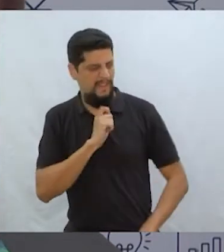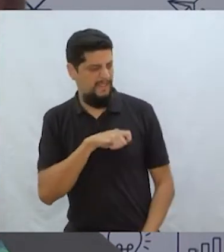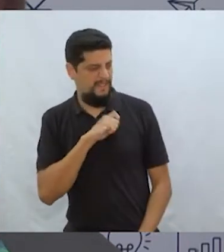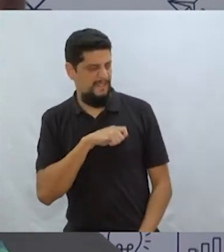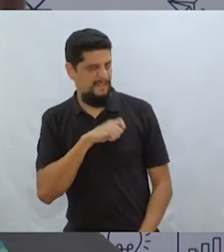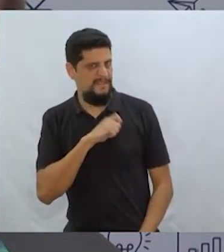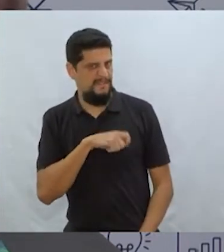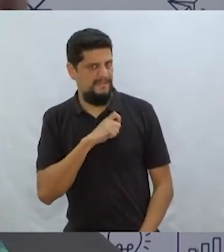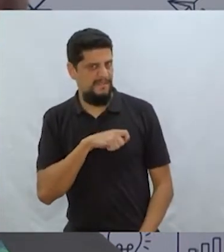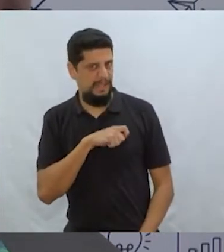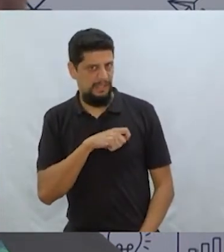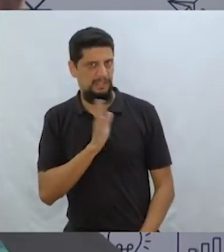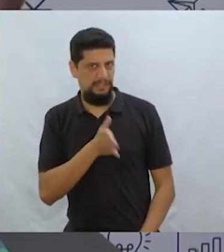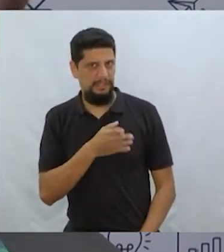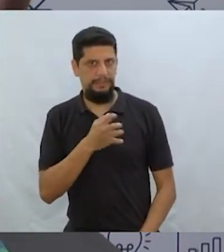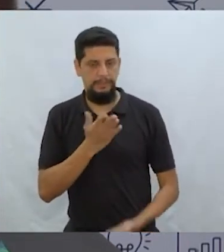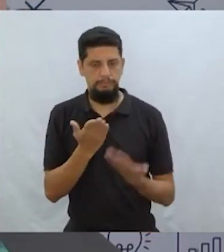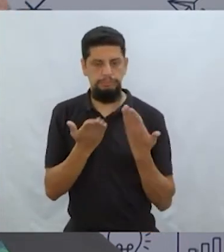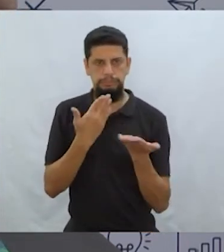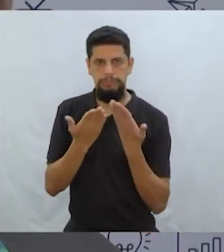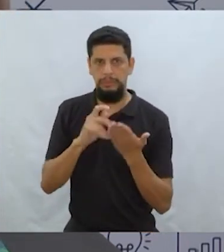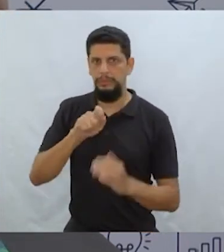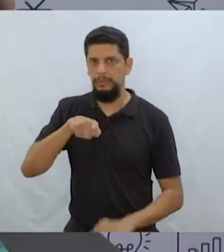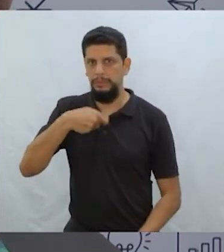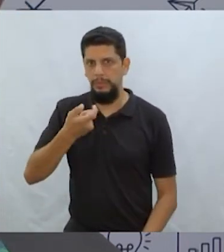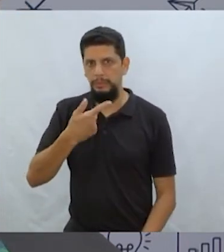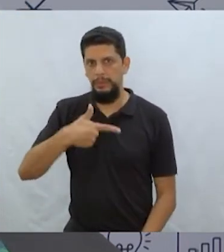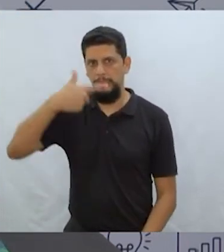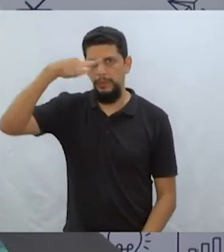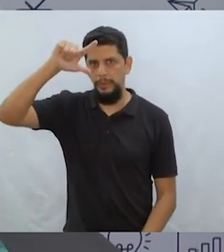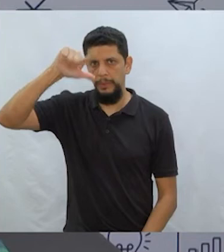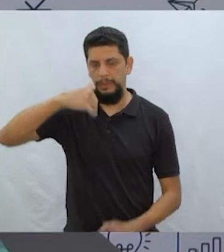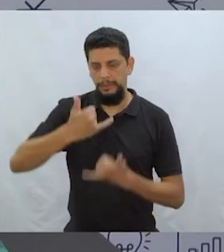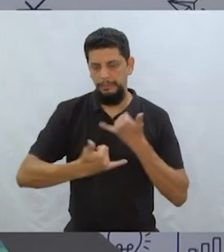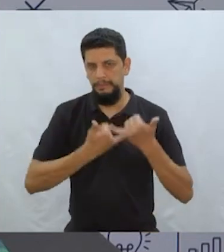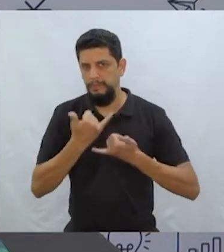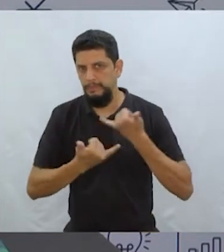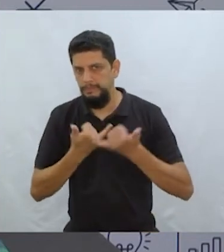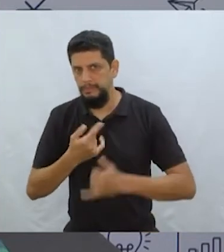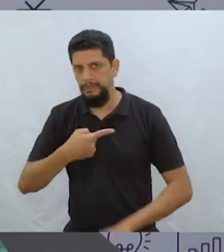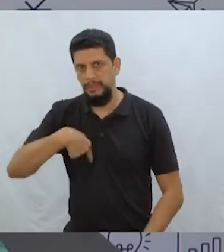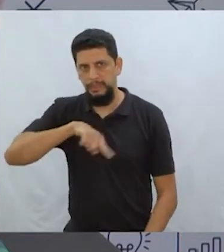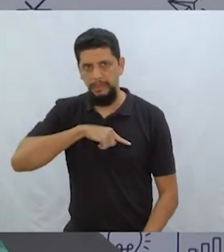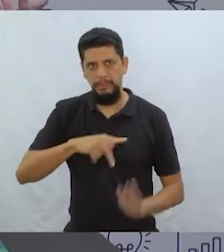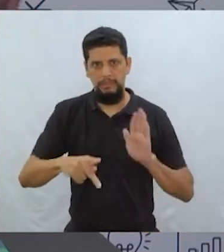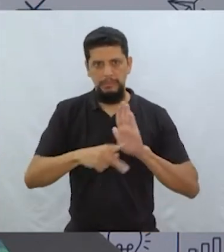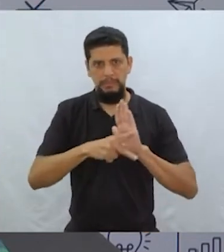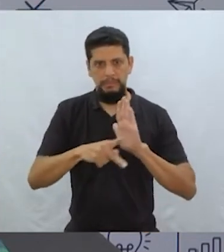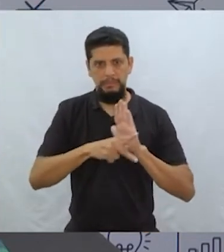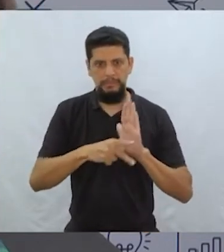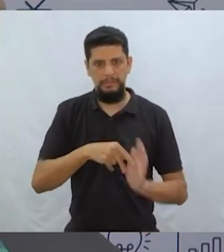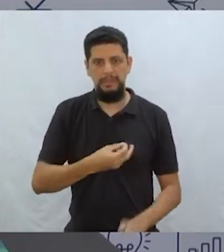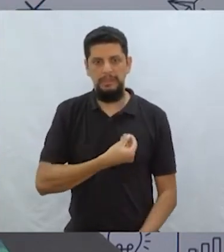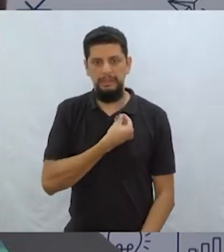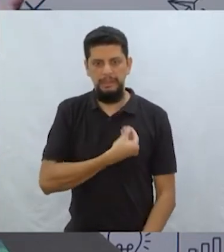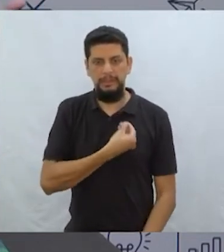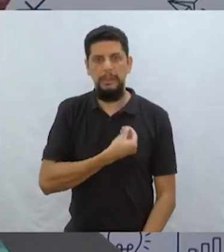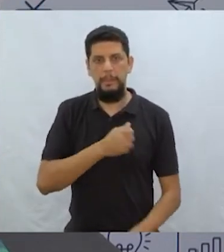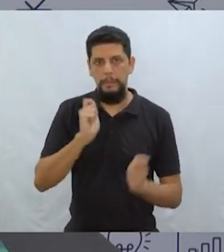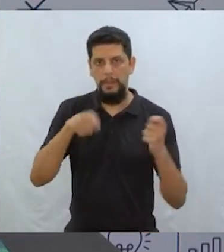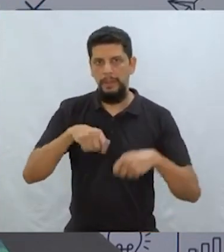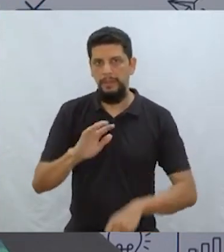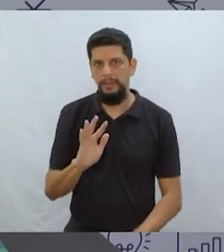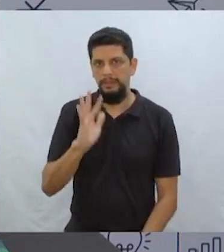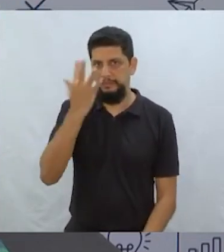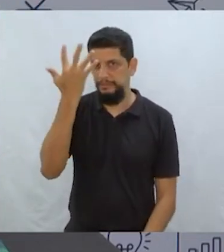brincadeiras aquelas que a gente já conversou sobre outras até mesmo da nossa própria convivência que pode inclusive